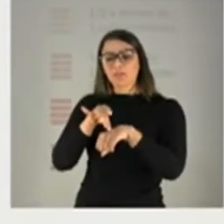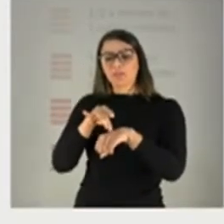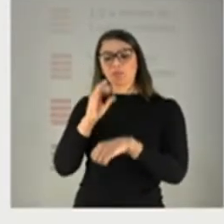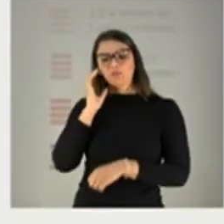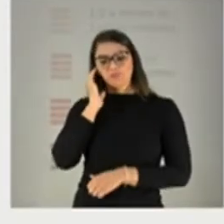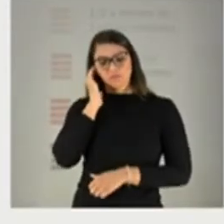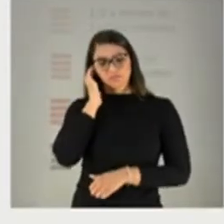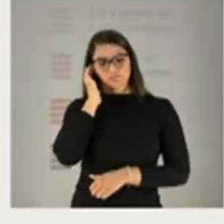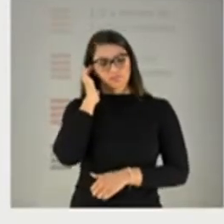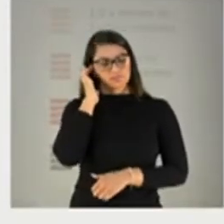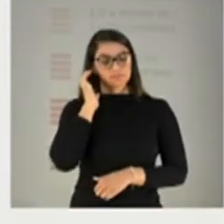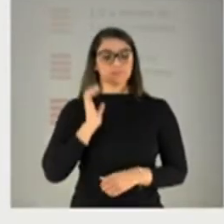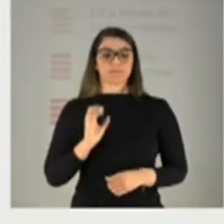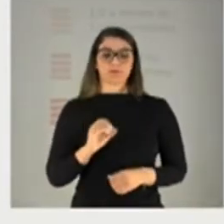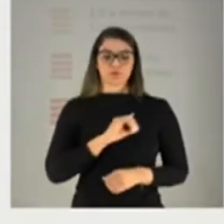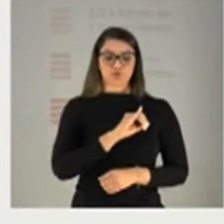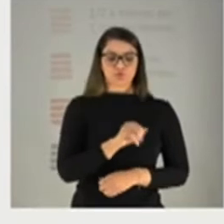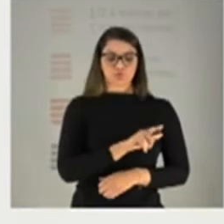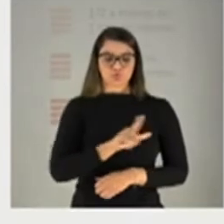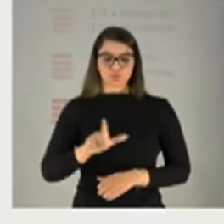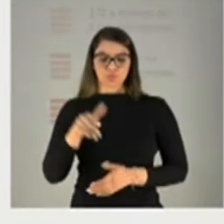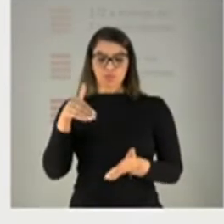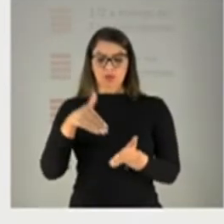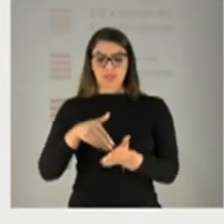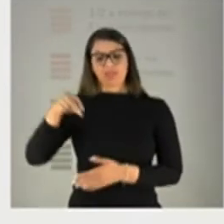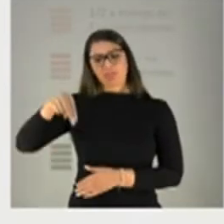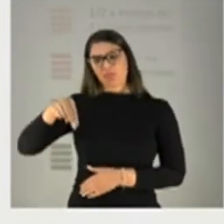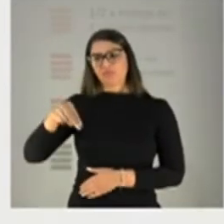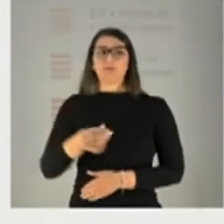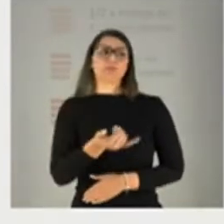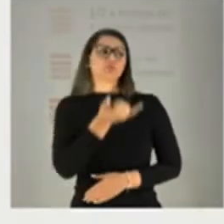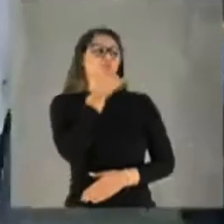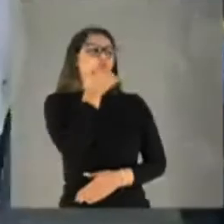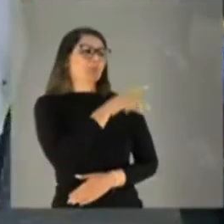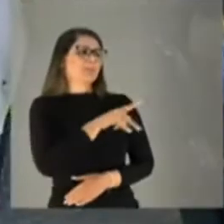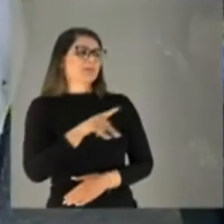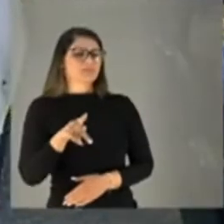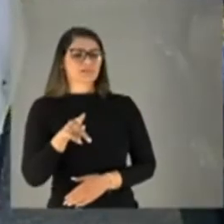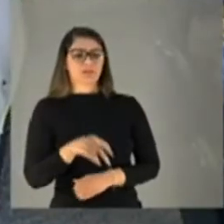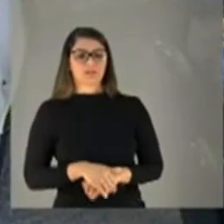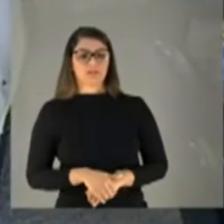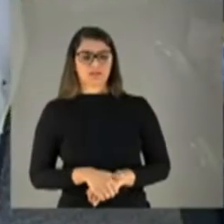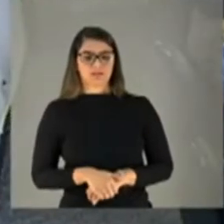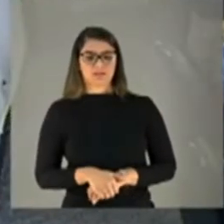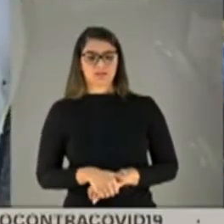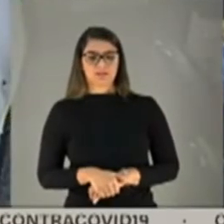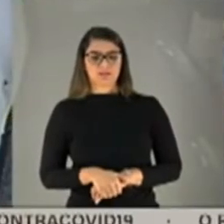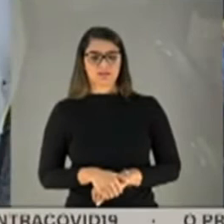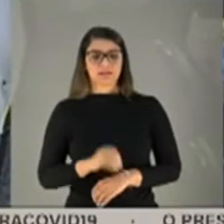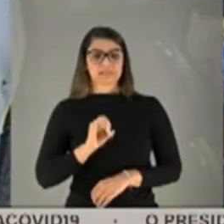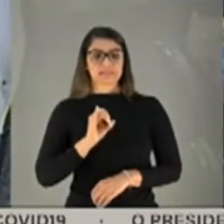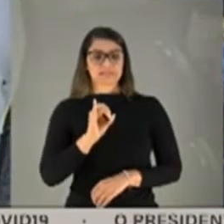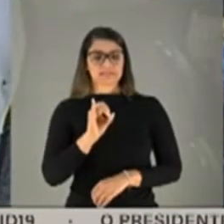Covid, de julho a novembro... Presidente Randolfo, sem interromper, pois não, se